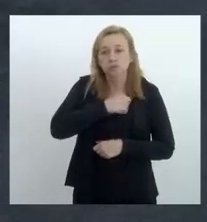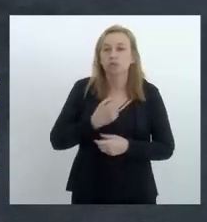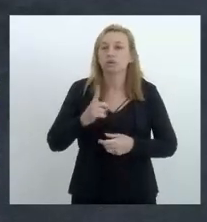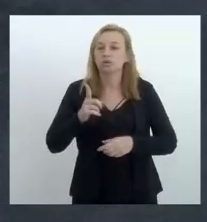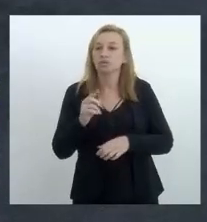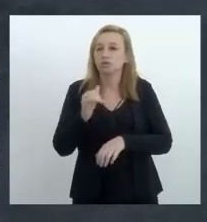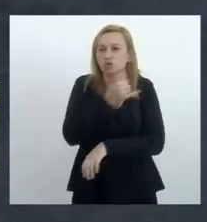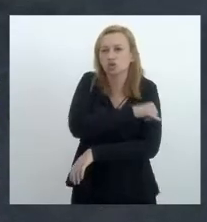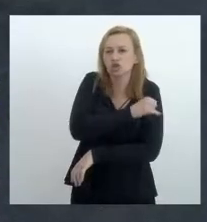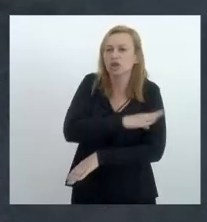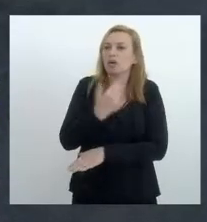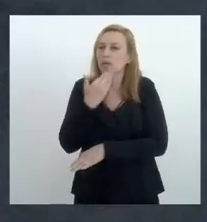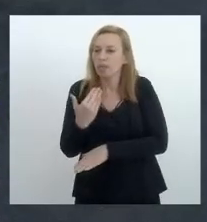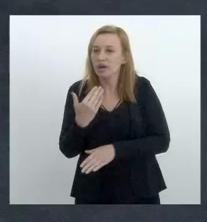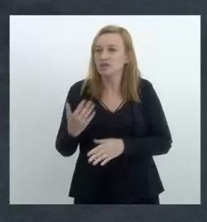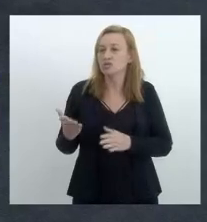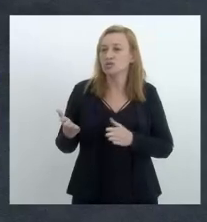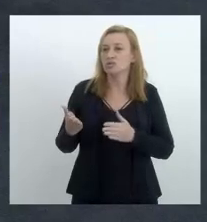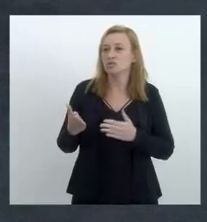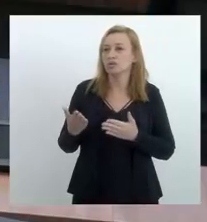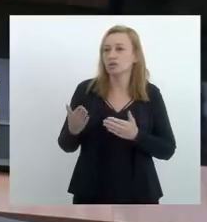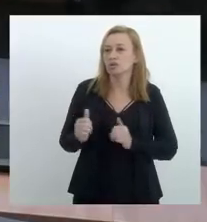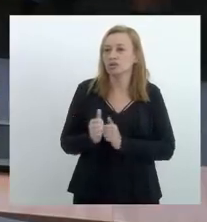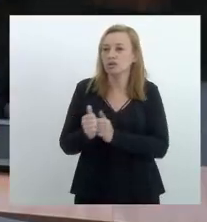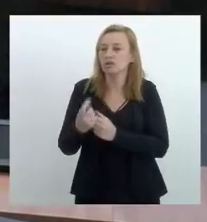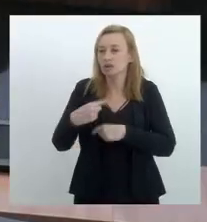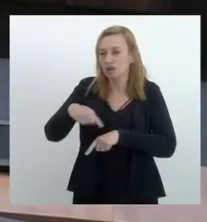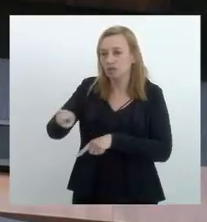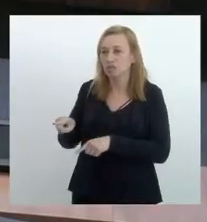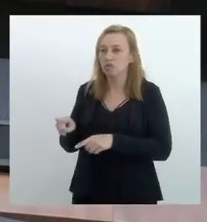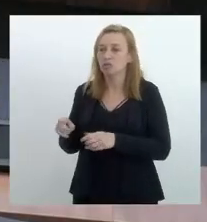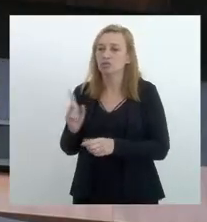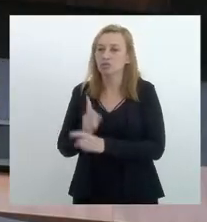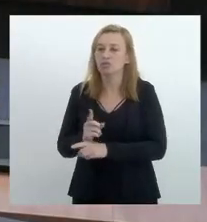Janeiro. Eu peço muito que essa casa busque um outro caminho. Obrigado.